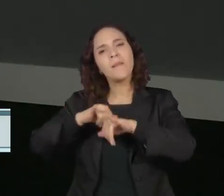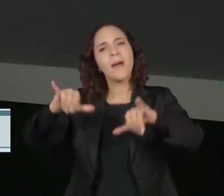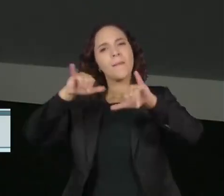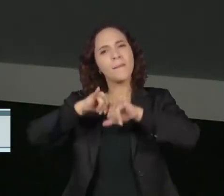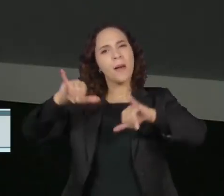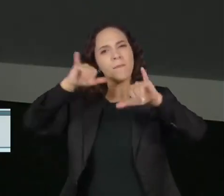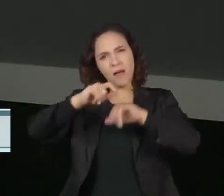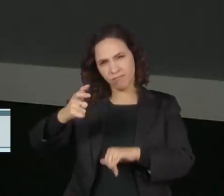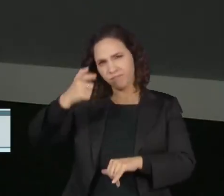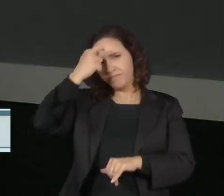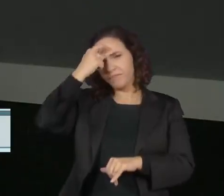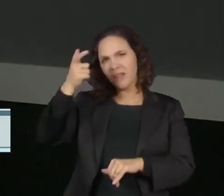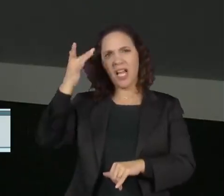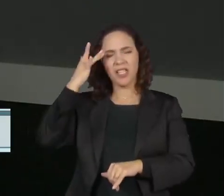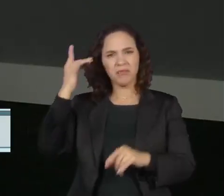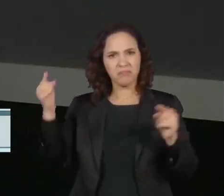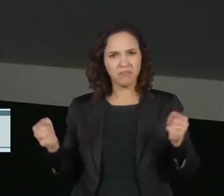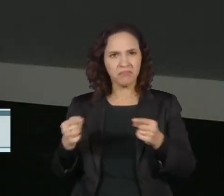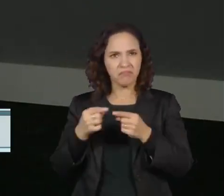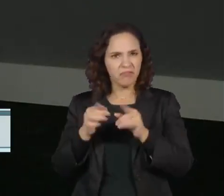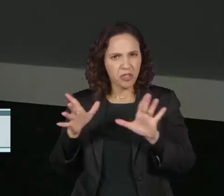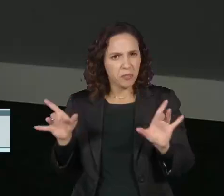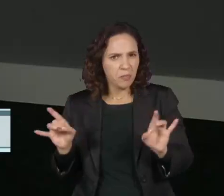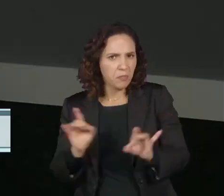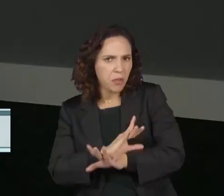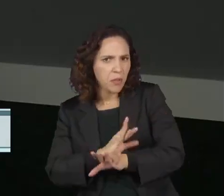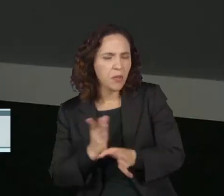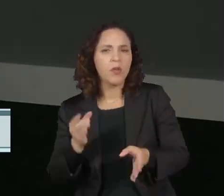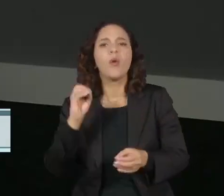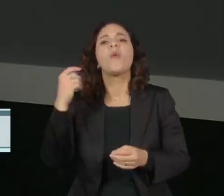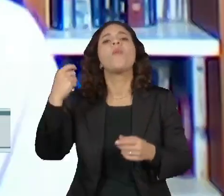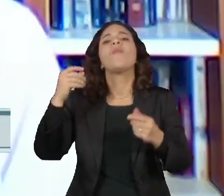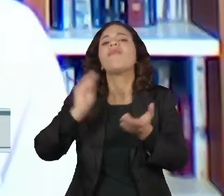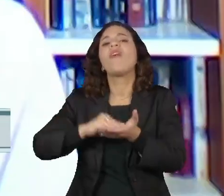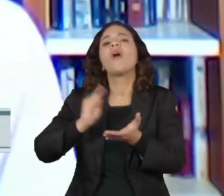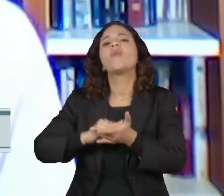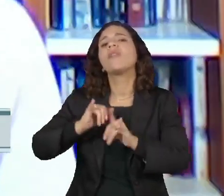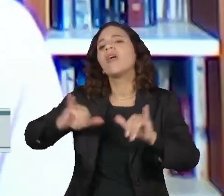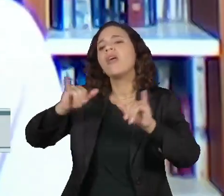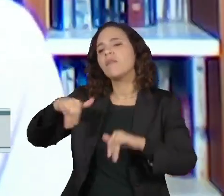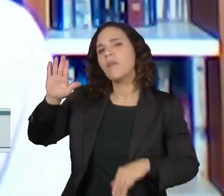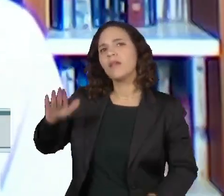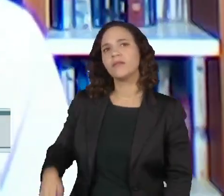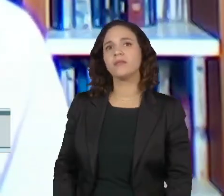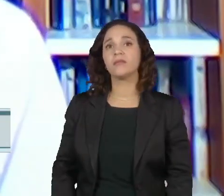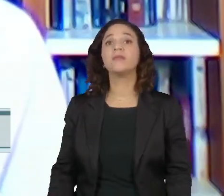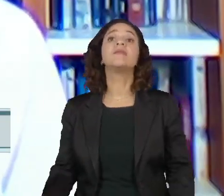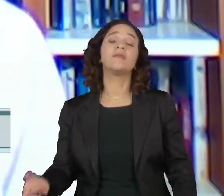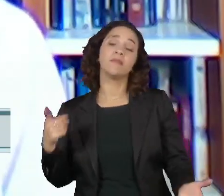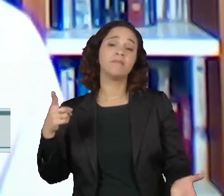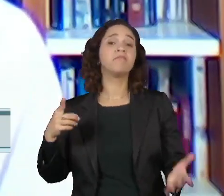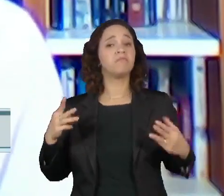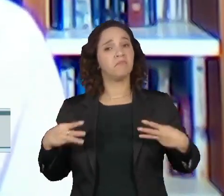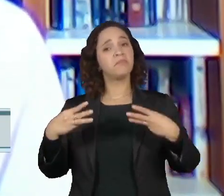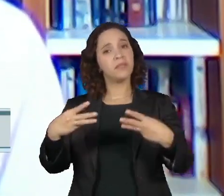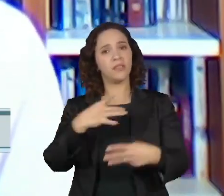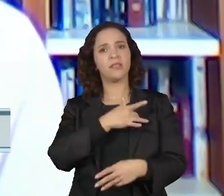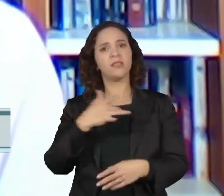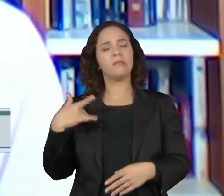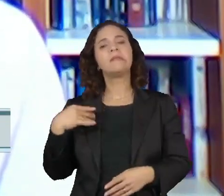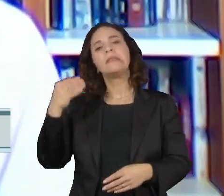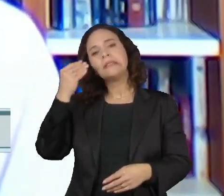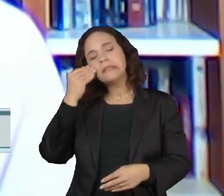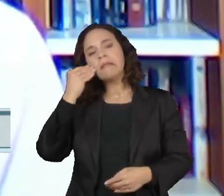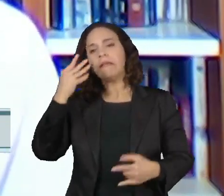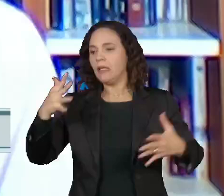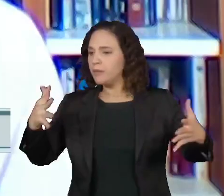elas estão no nível que deveriam estar? Você acha que a gente precisa de mais campanhas? Elas estão, o Ministério está, na verdade, ele luta o tempo todo